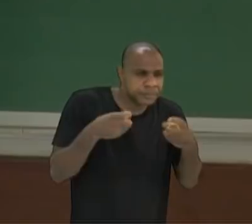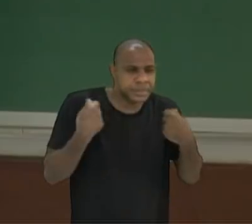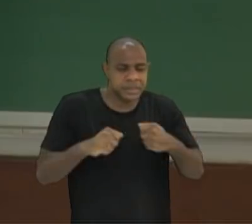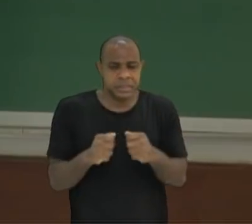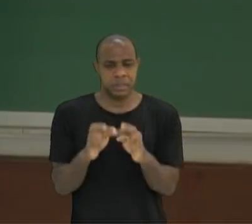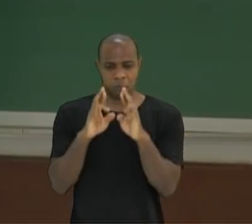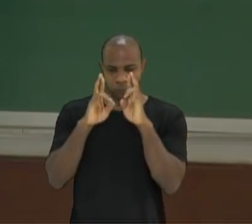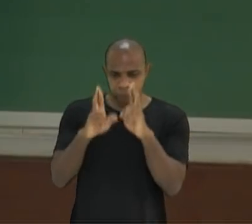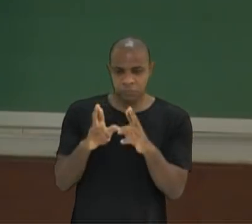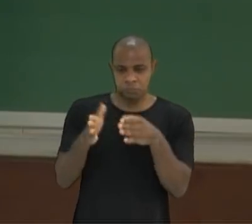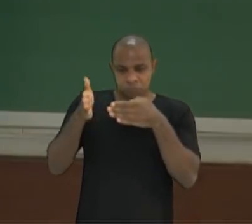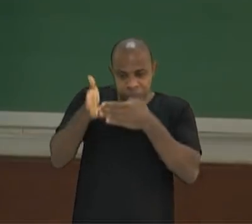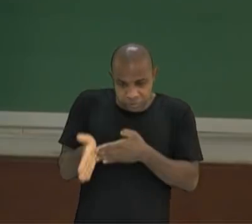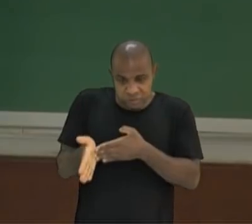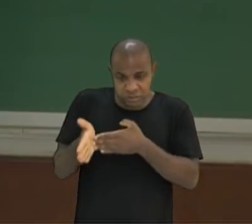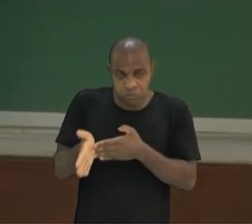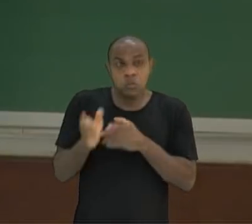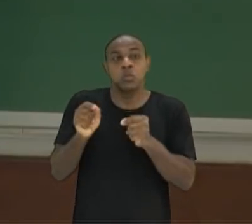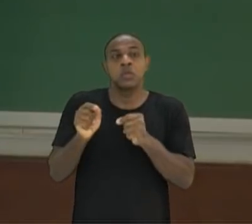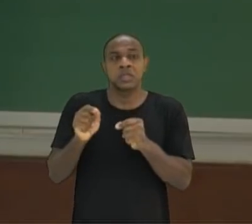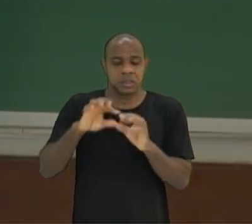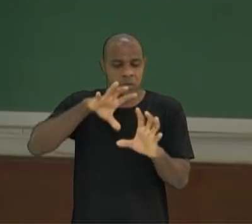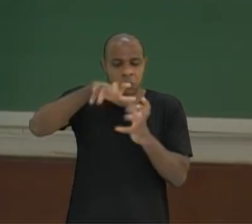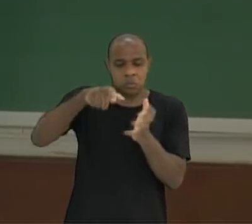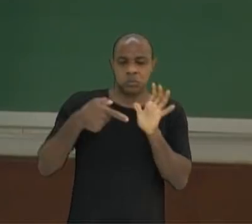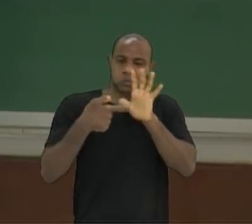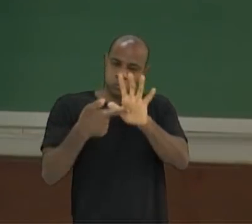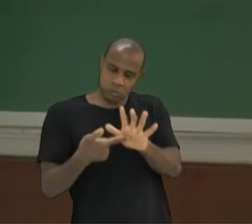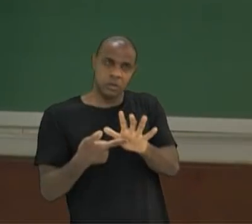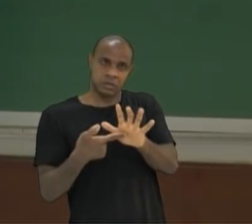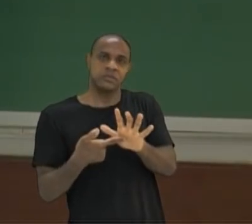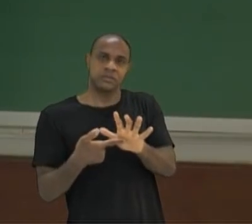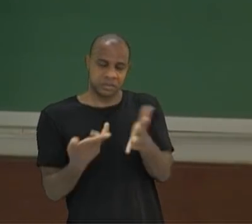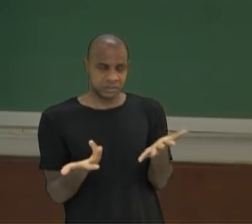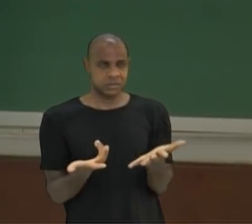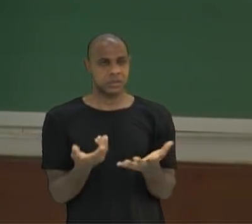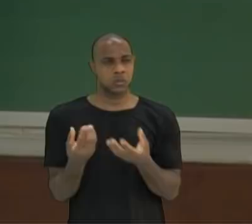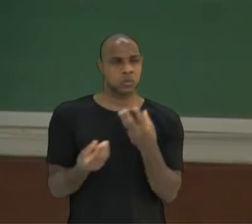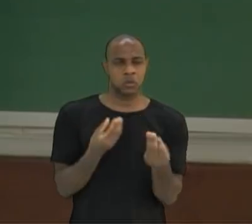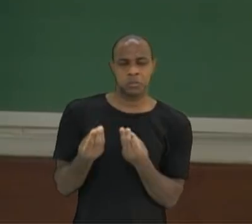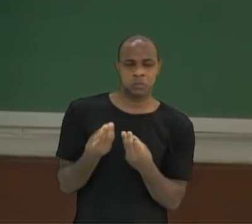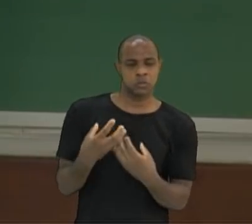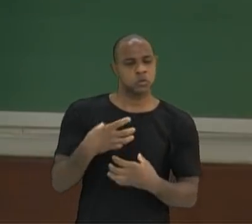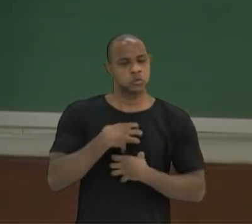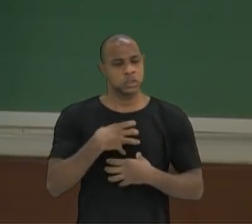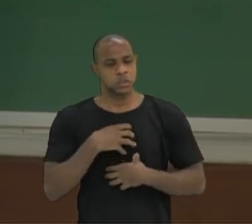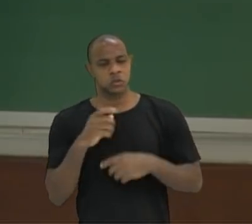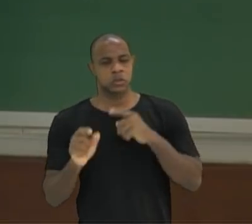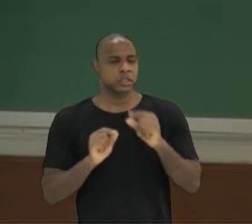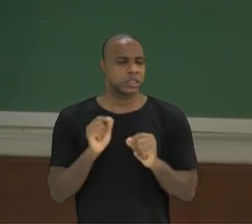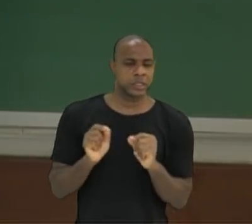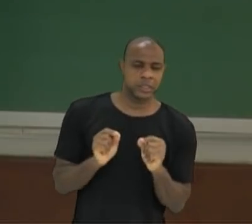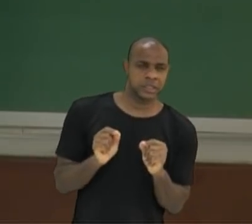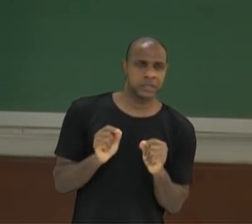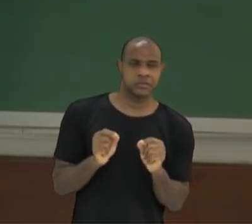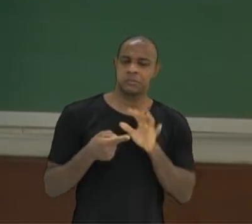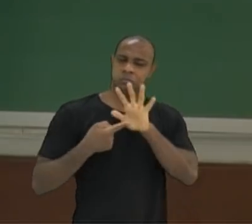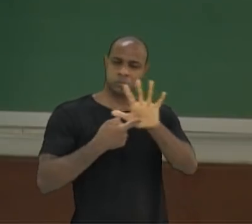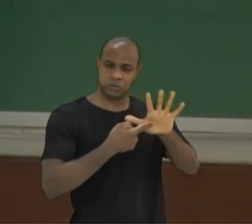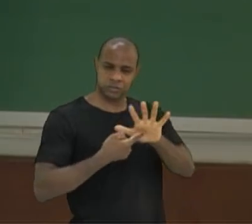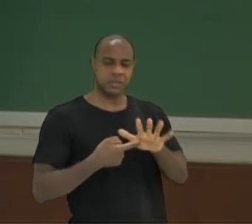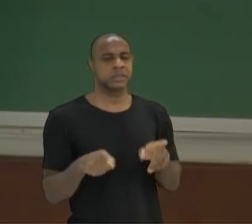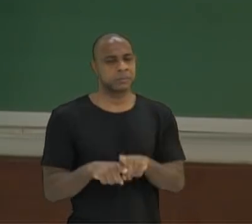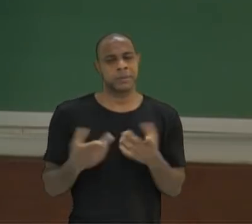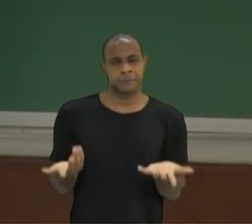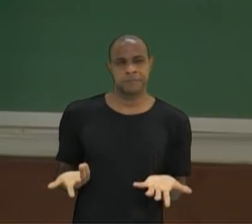fiel àquilo que a superfície apresenta como uma forma de exposição.